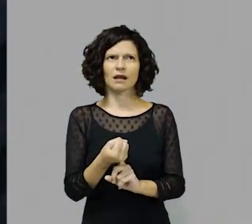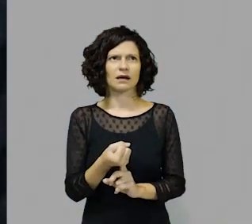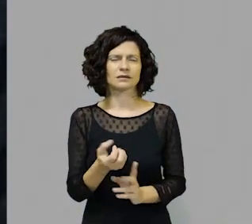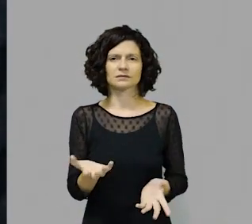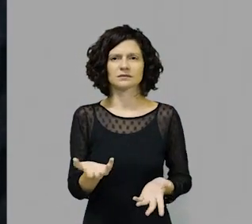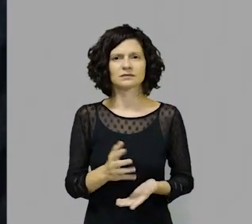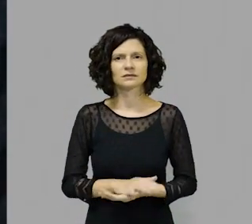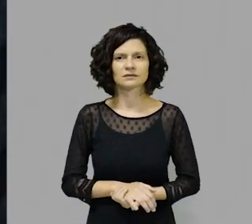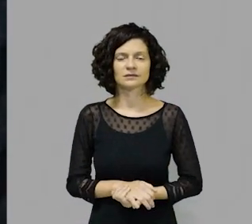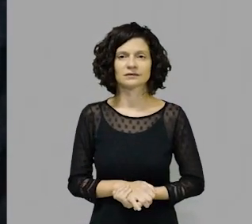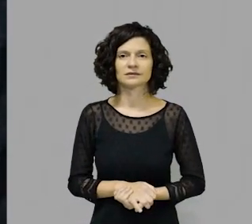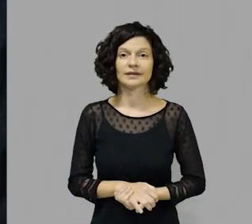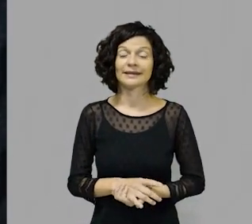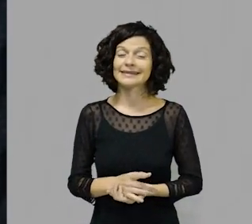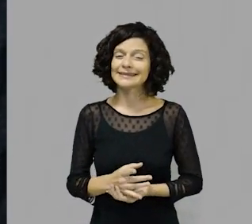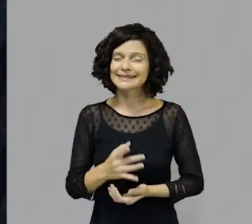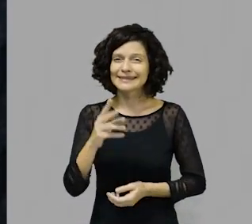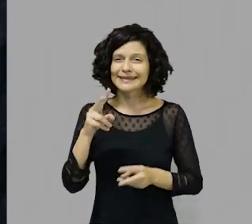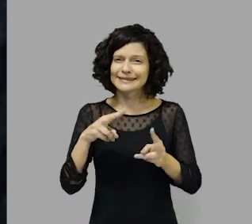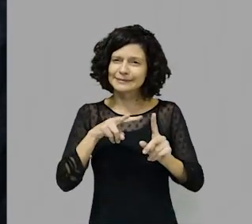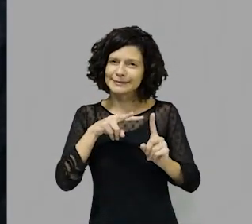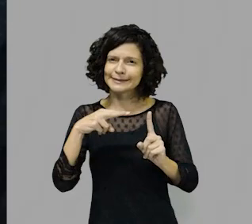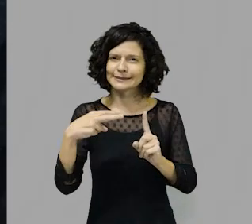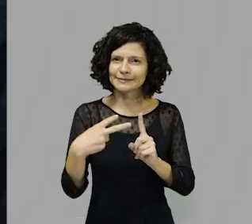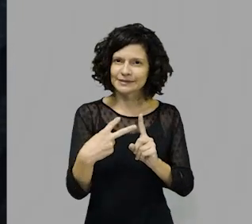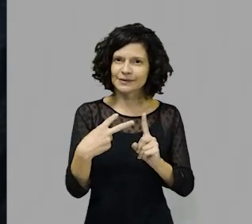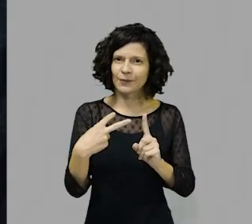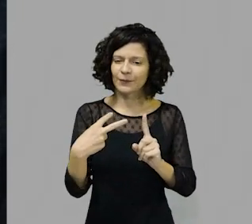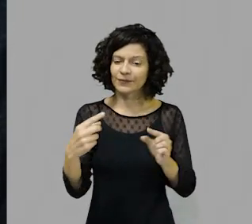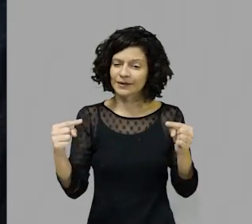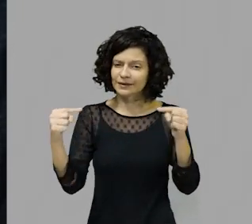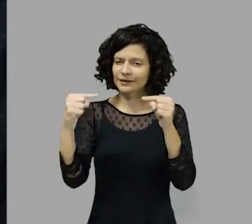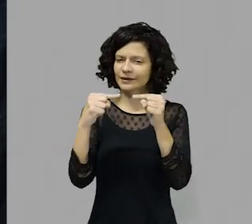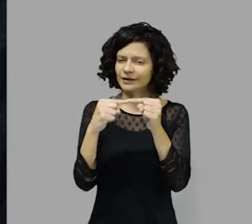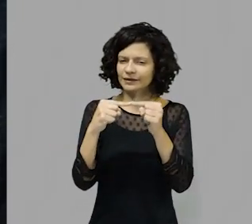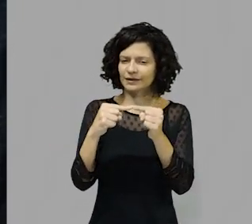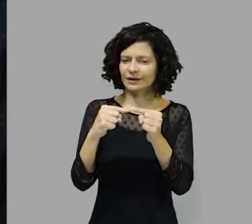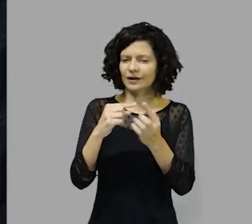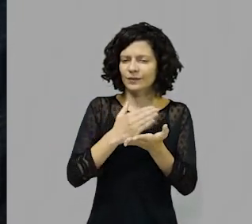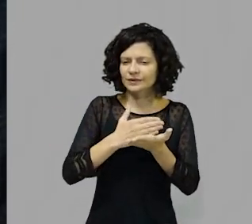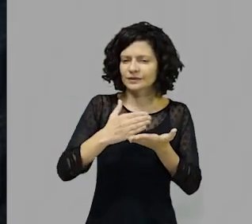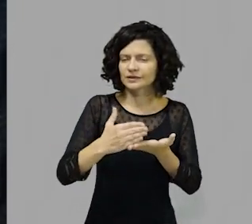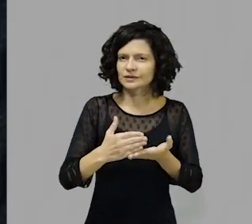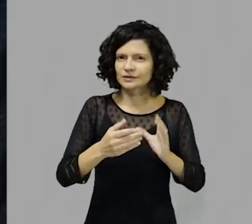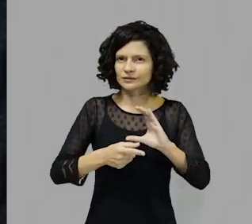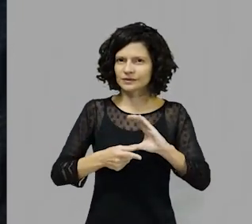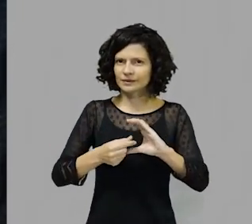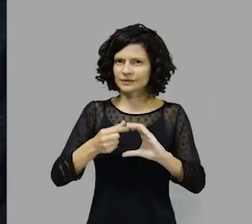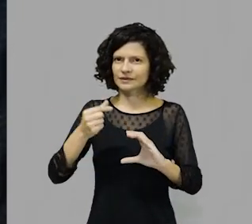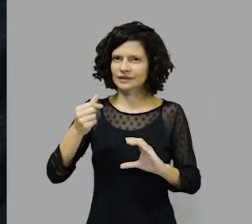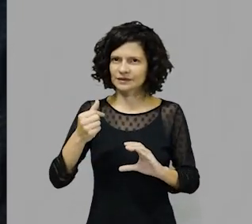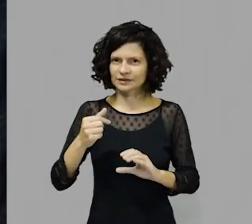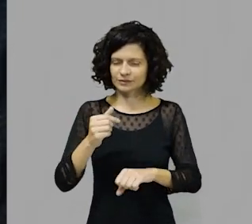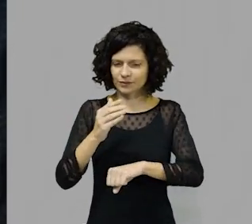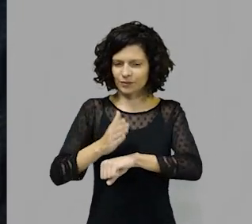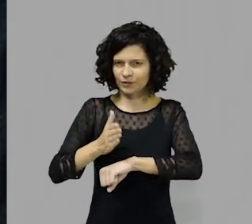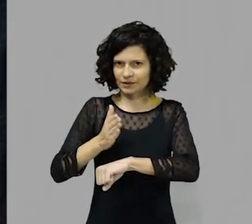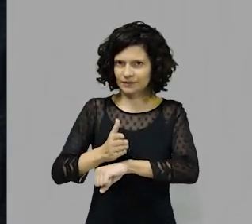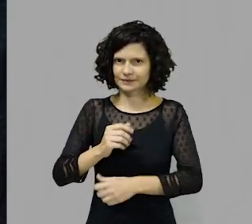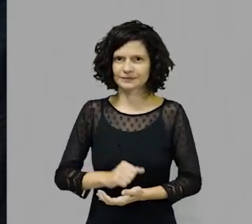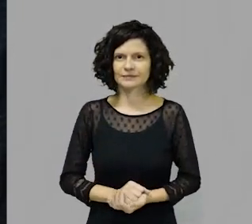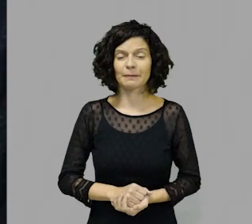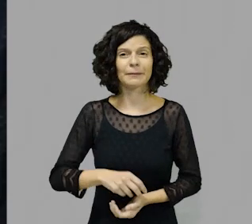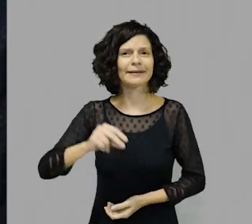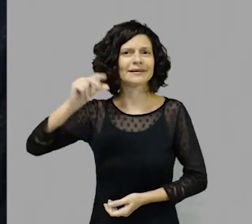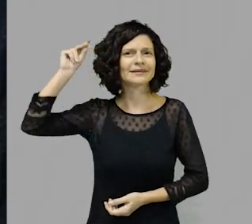muito ligado ali ao início do capitalismo moderno. Porque antes, na Idade Média, a pobreza não era nem tão